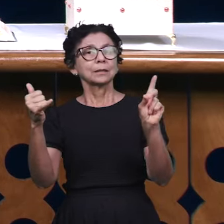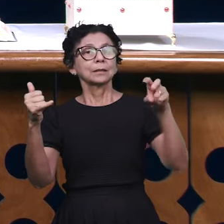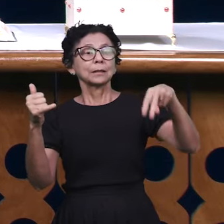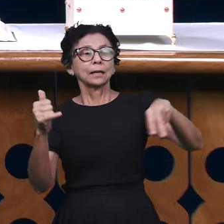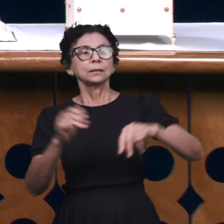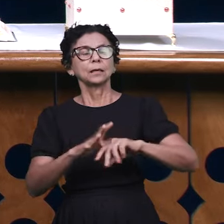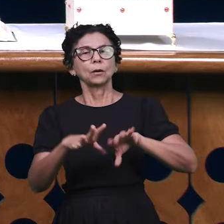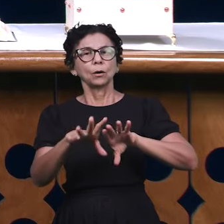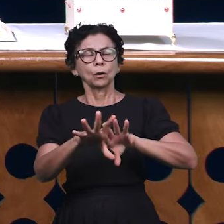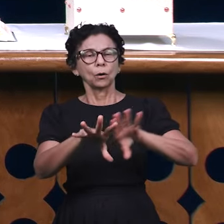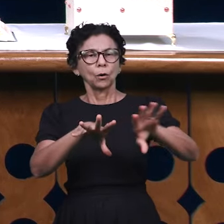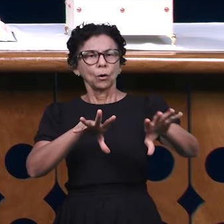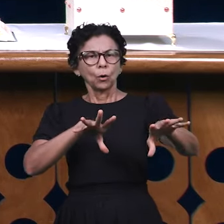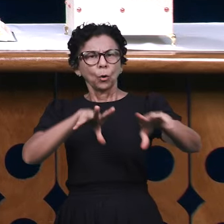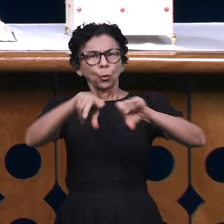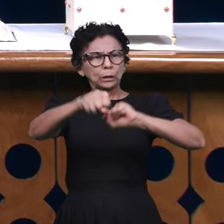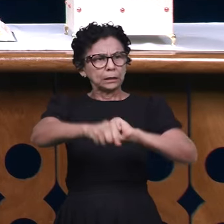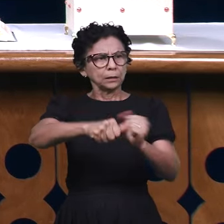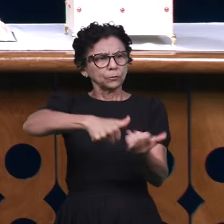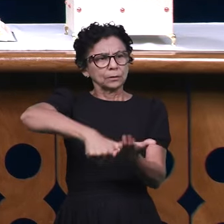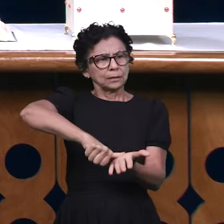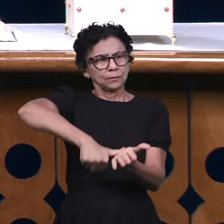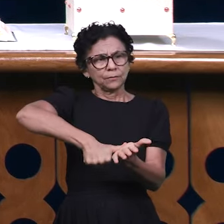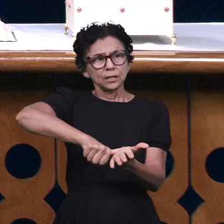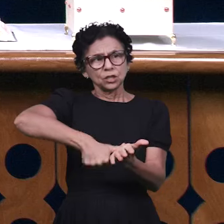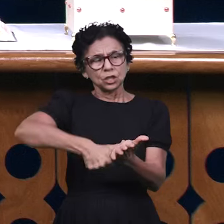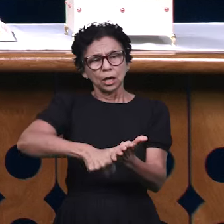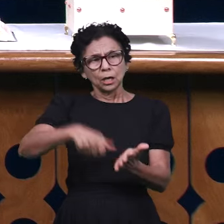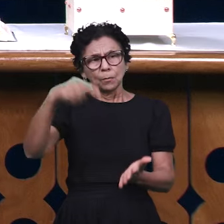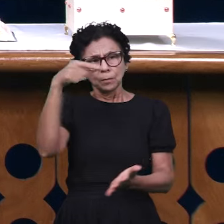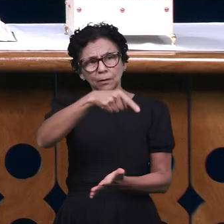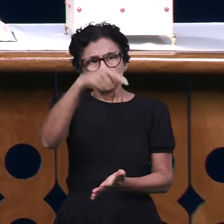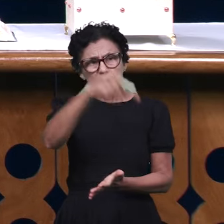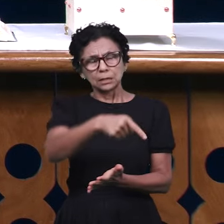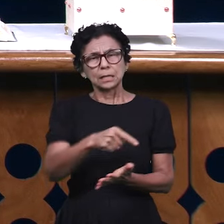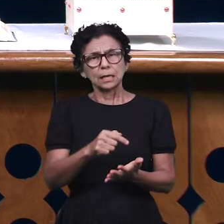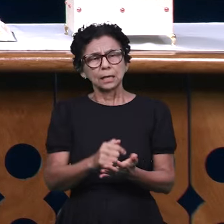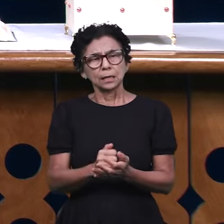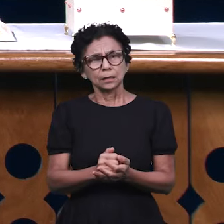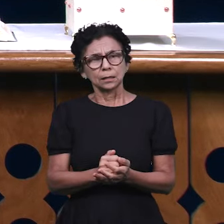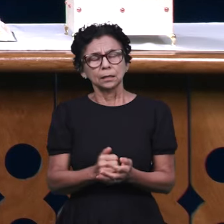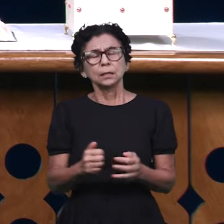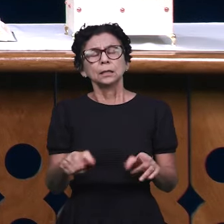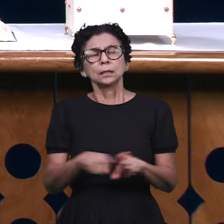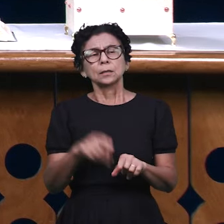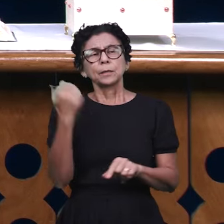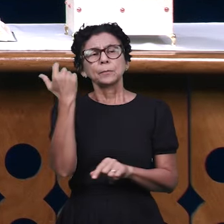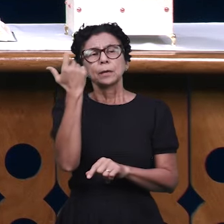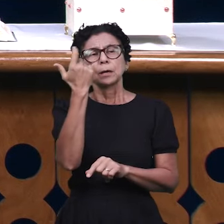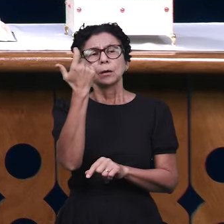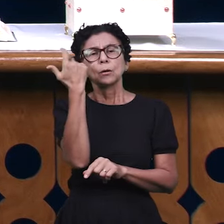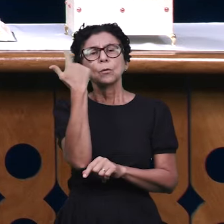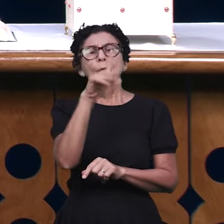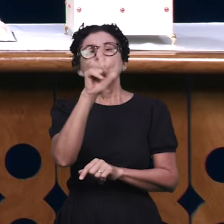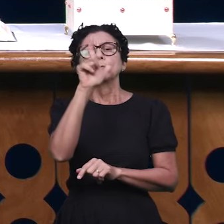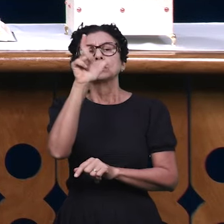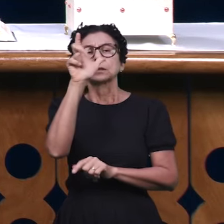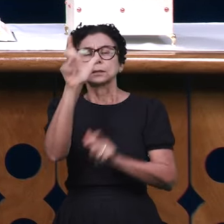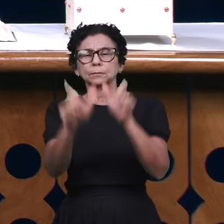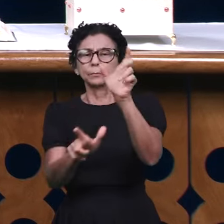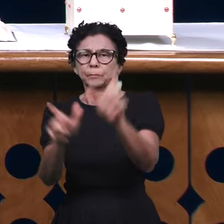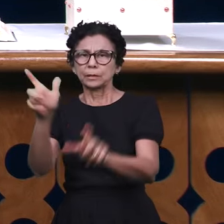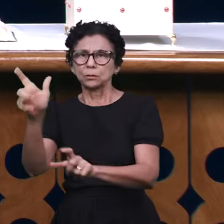porque estas palavras estão fechadas. Para você, Daniel, e para muitos outros, essa palavra está